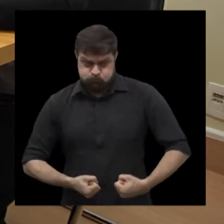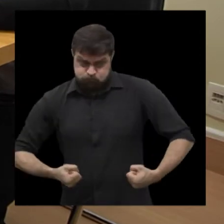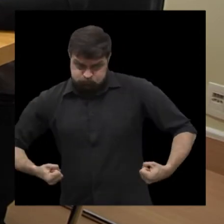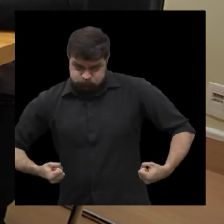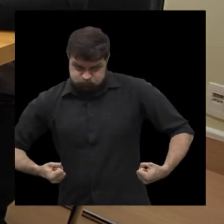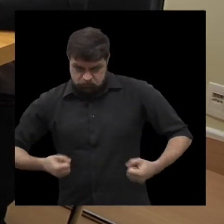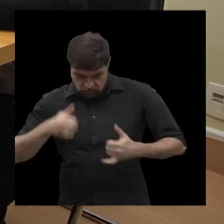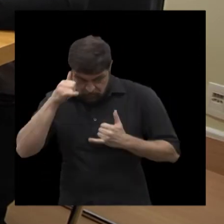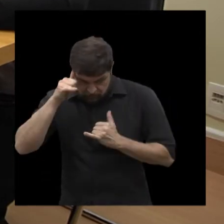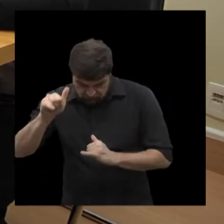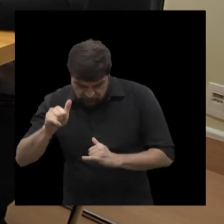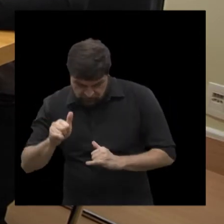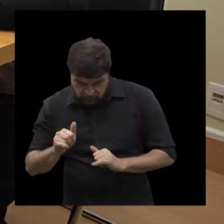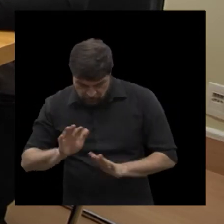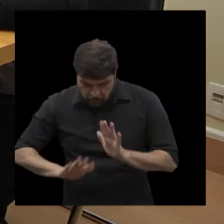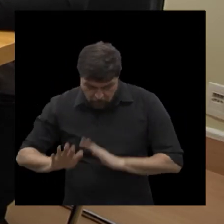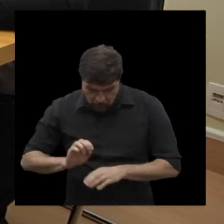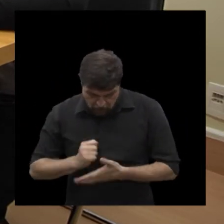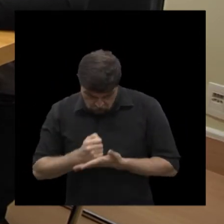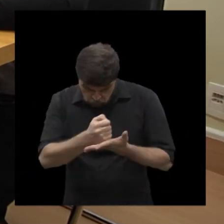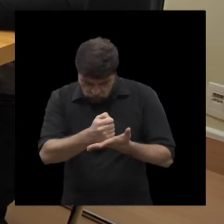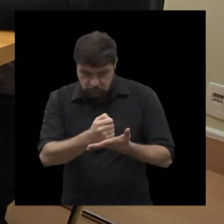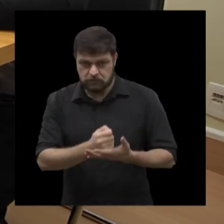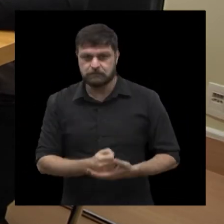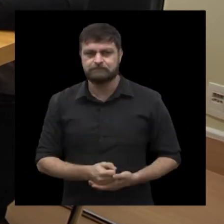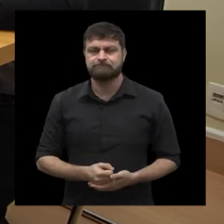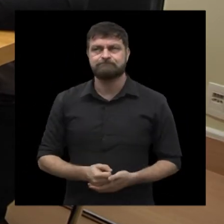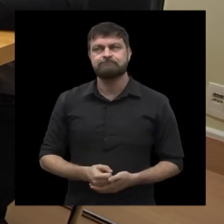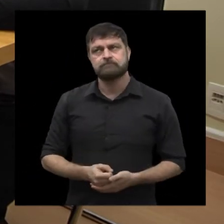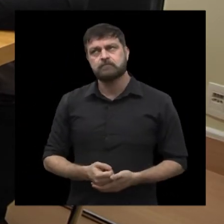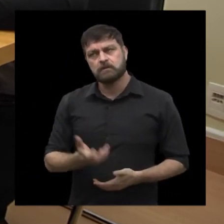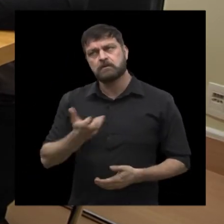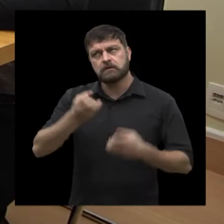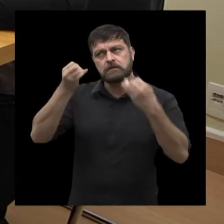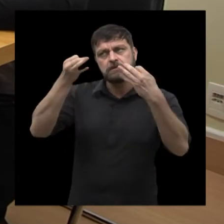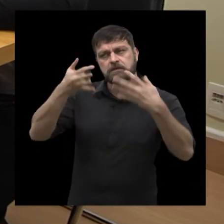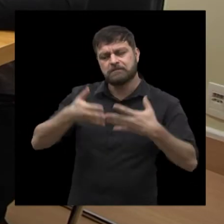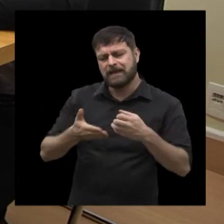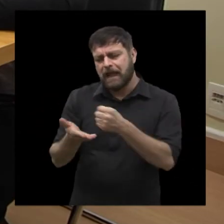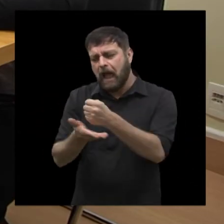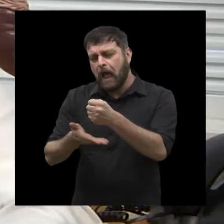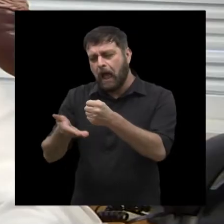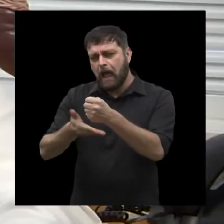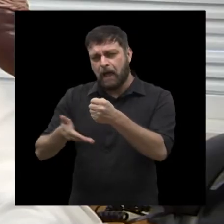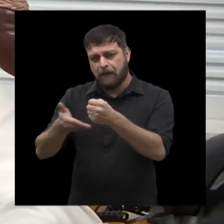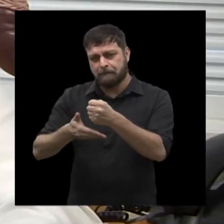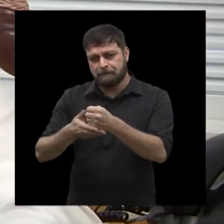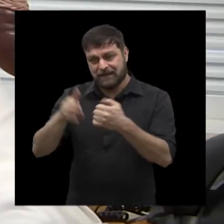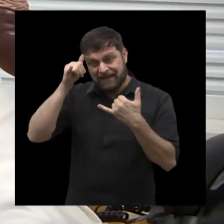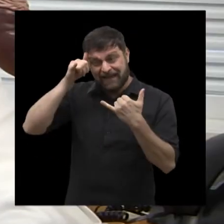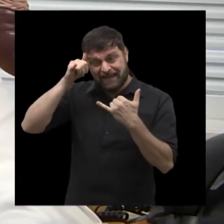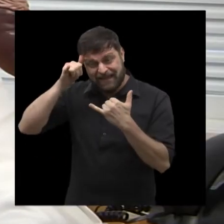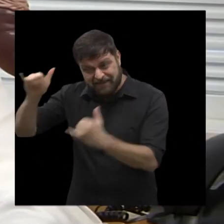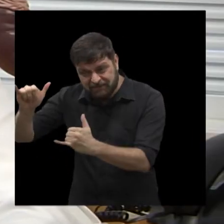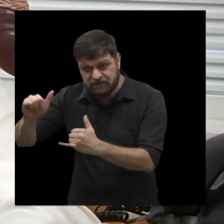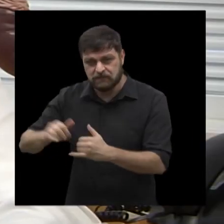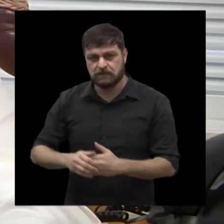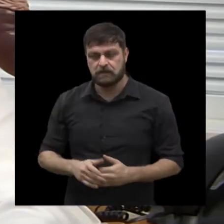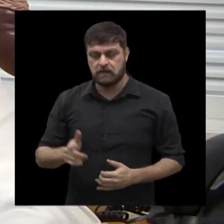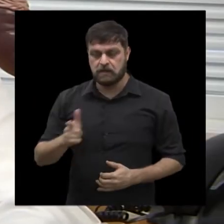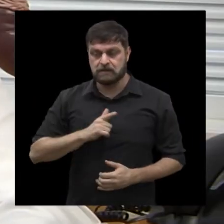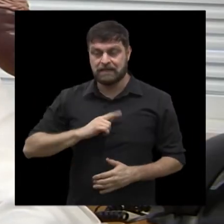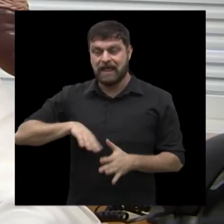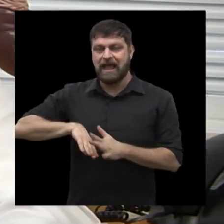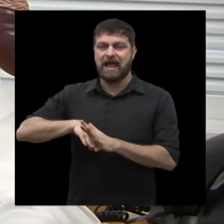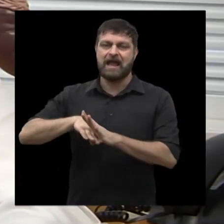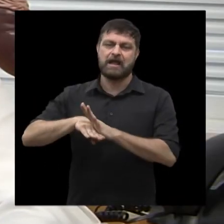uma prevenção? Isso. Vamos dizer assim, a prevenção, né, é fundamental para tudo no dia a dia, você ter